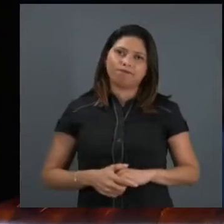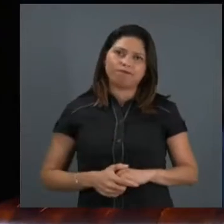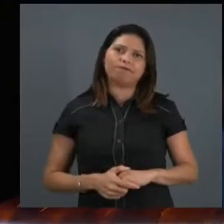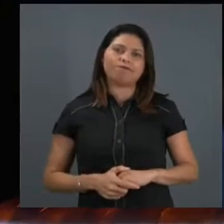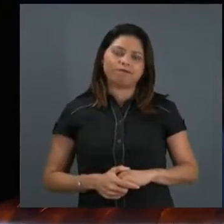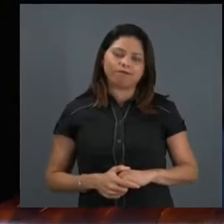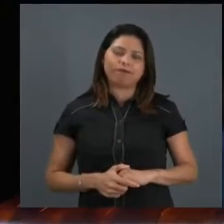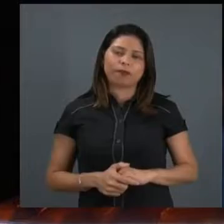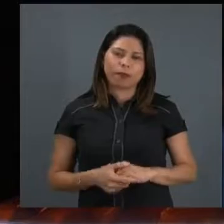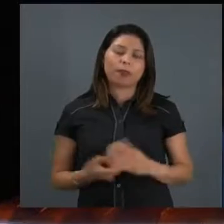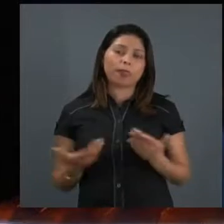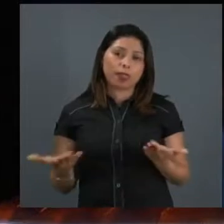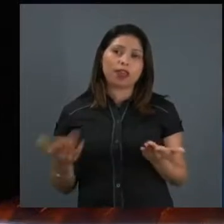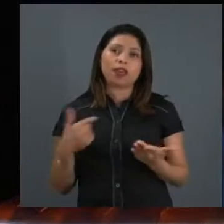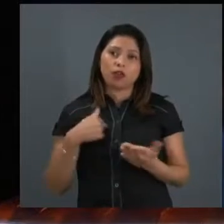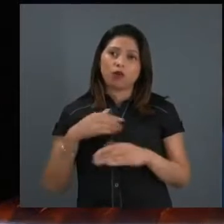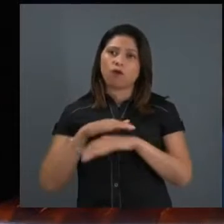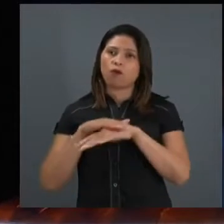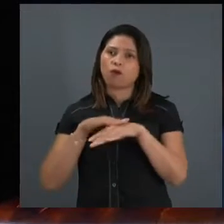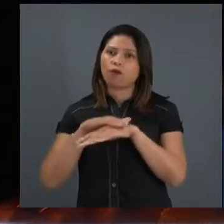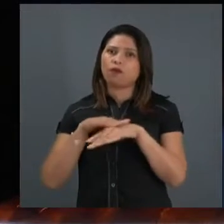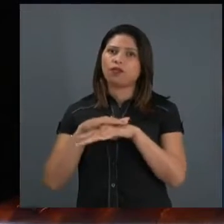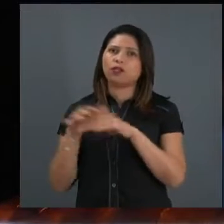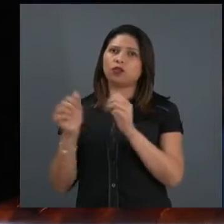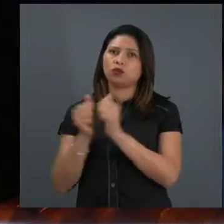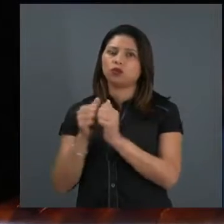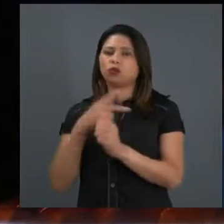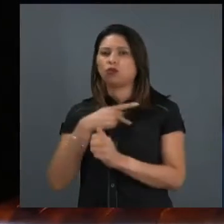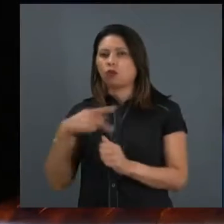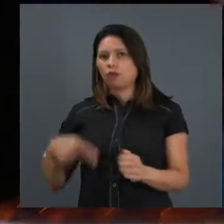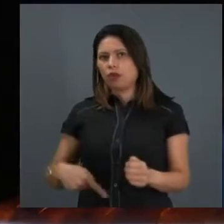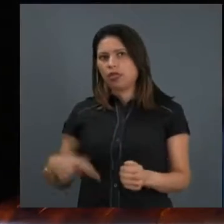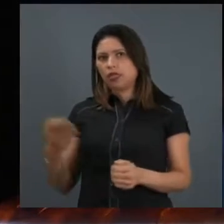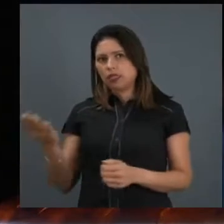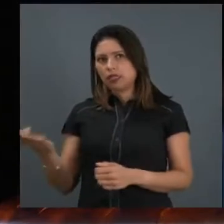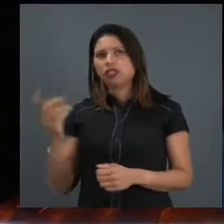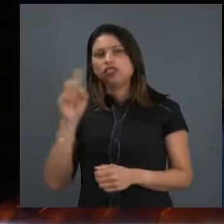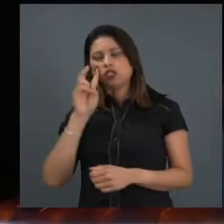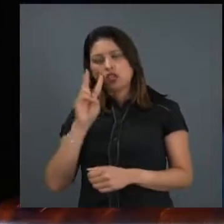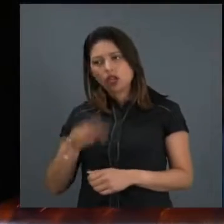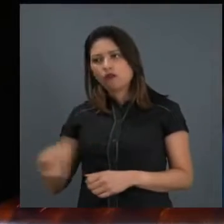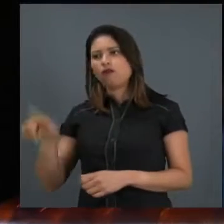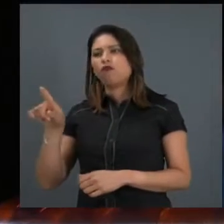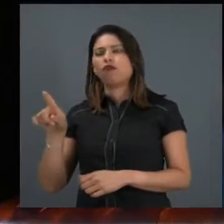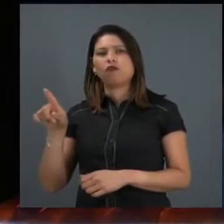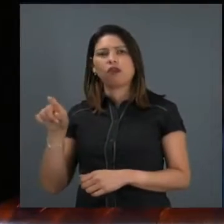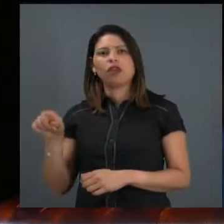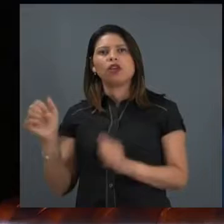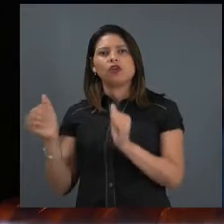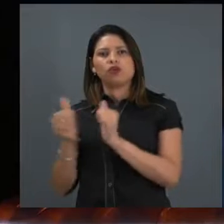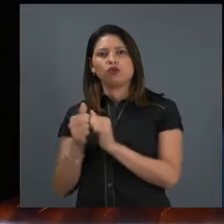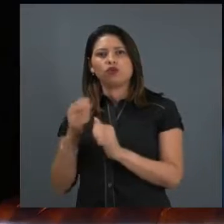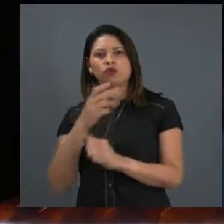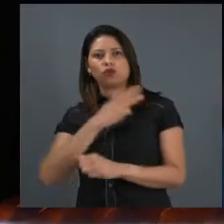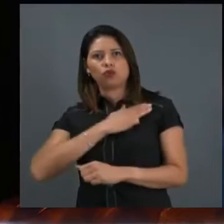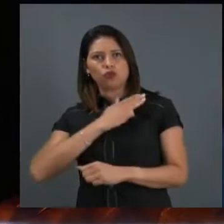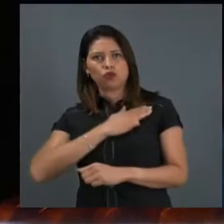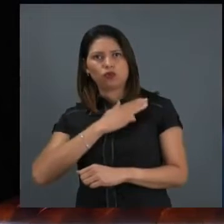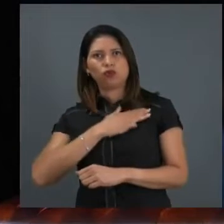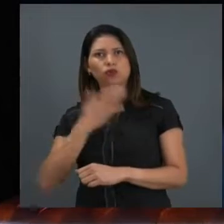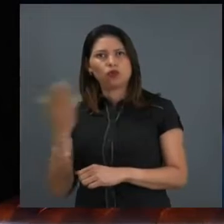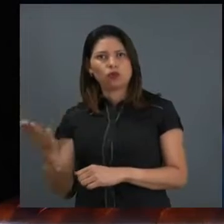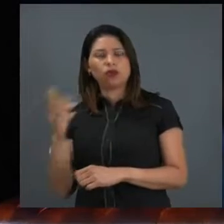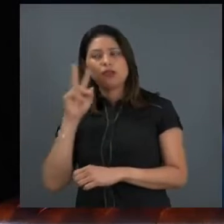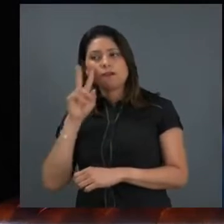Tudo isso nós falamos lá com o presidente e ele já tinha estado lá com o presidente Lula e tinha verificado o que está